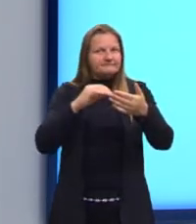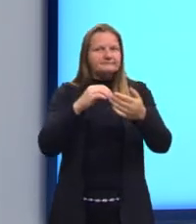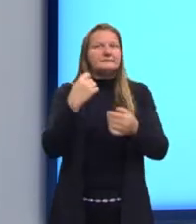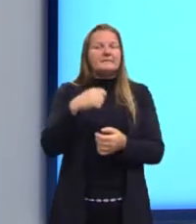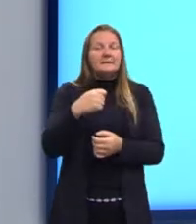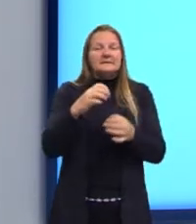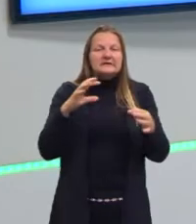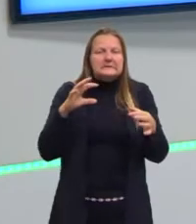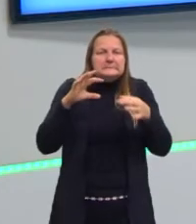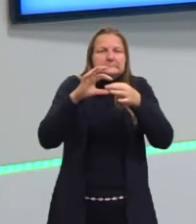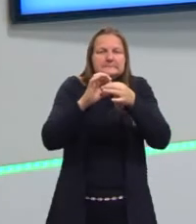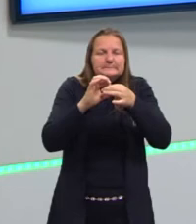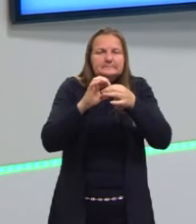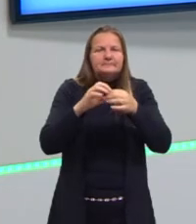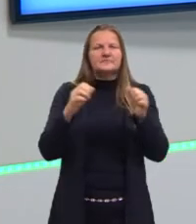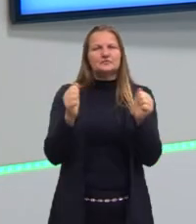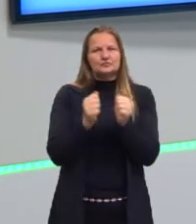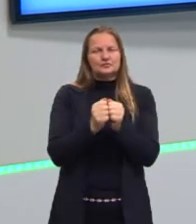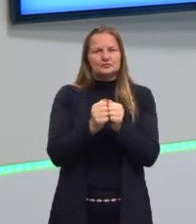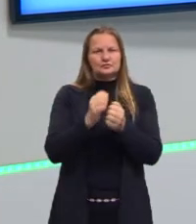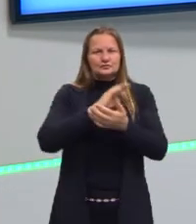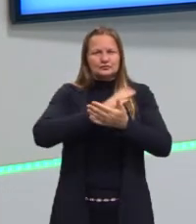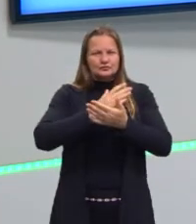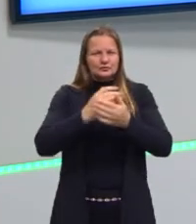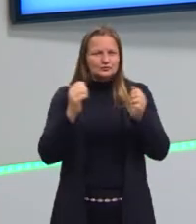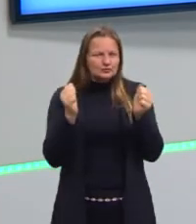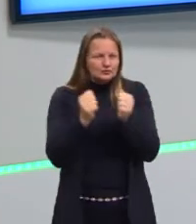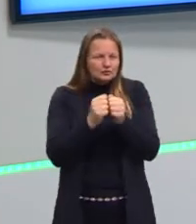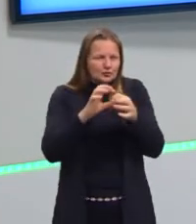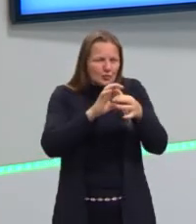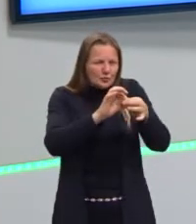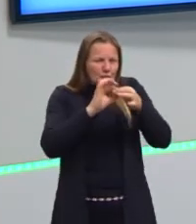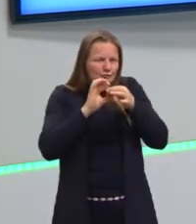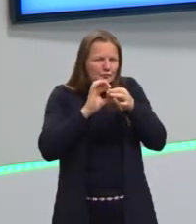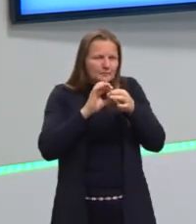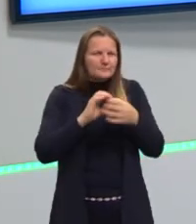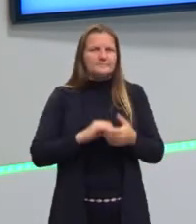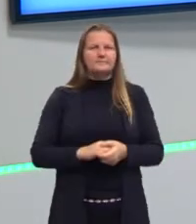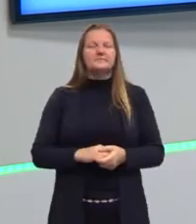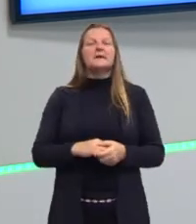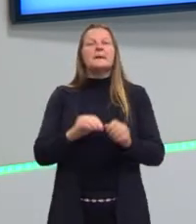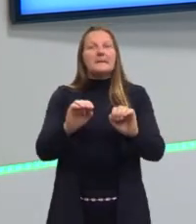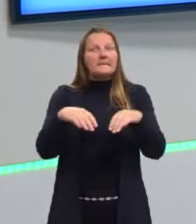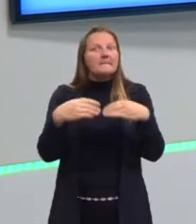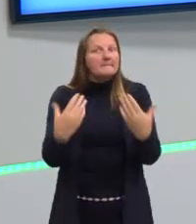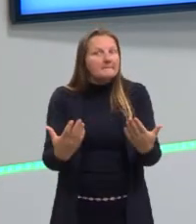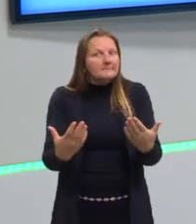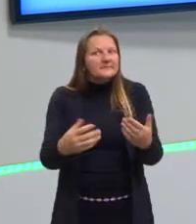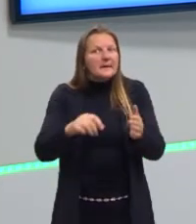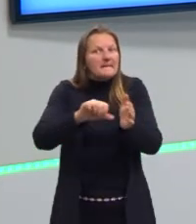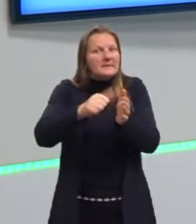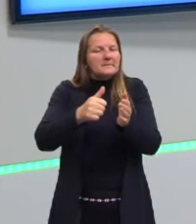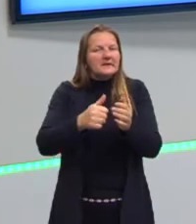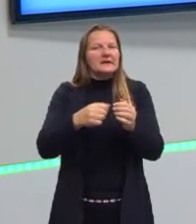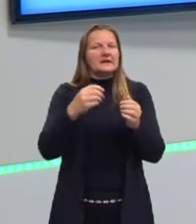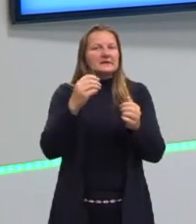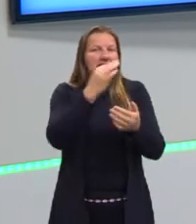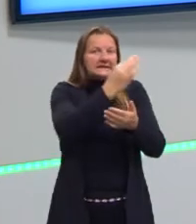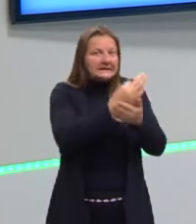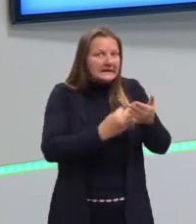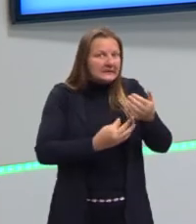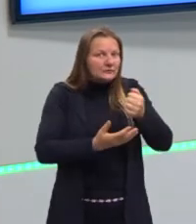tu tem que tu precisa ler interpretar e usar as informações que estão ali então a primeira coisa é